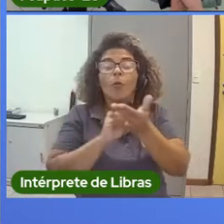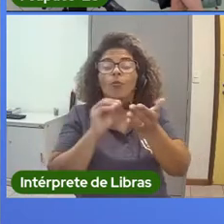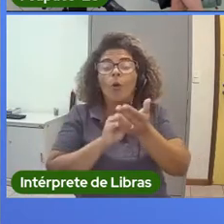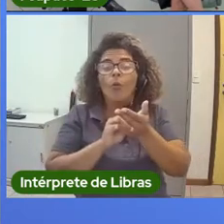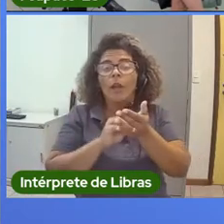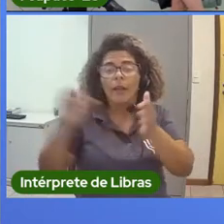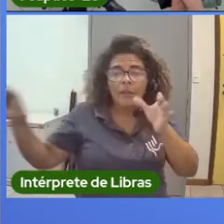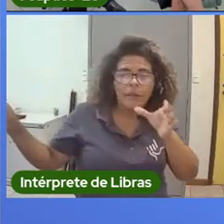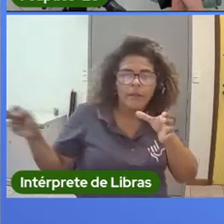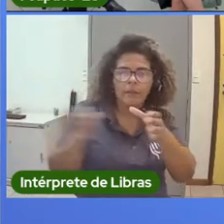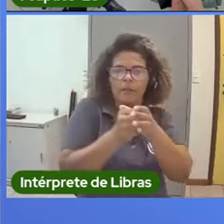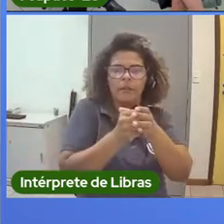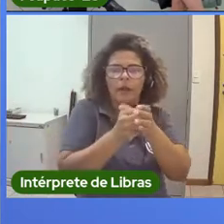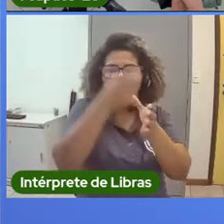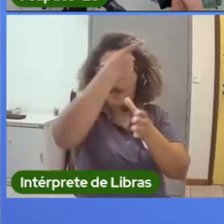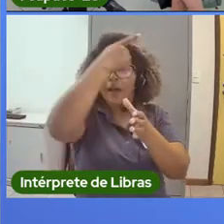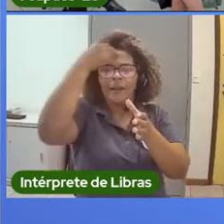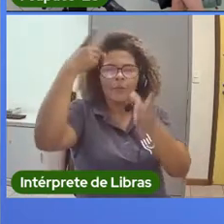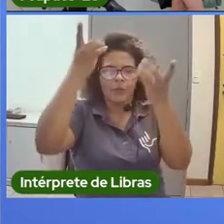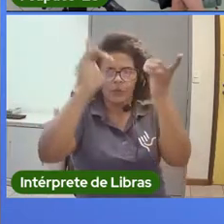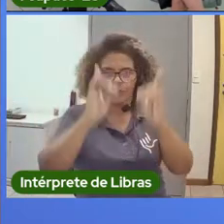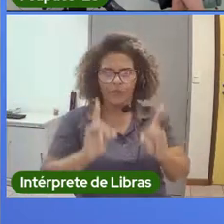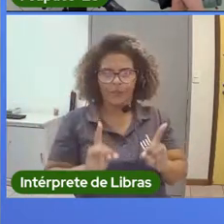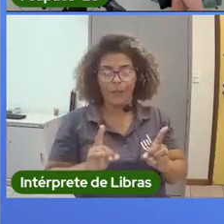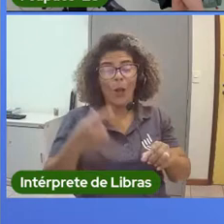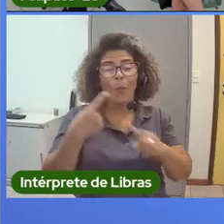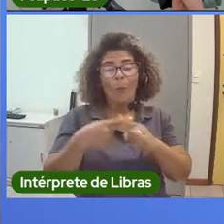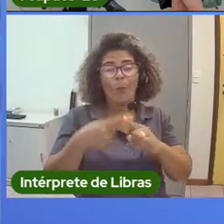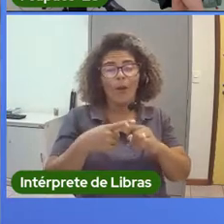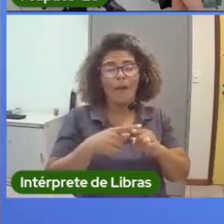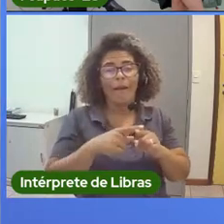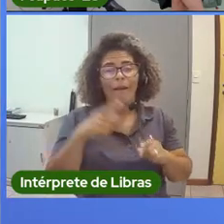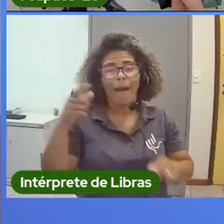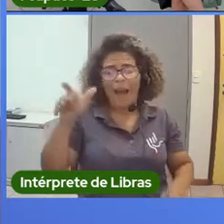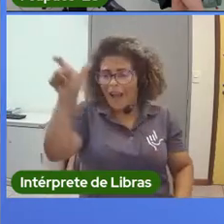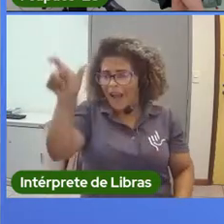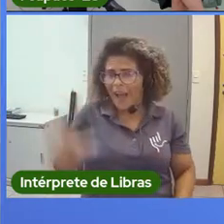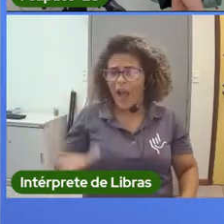nesse processo, principalmente pela pressuposição, né, do corpo hábil, do